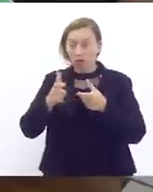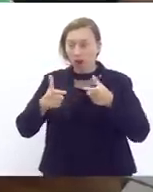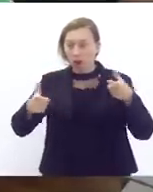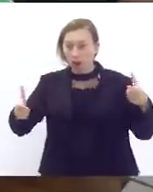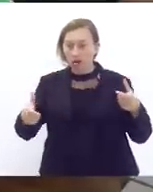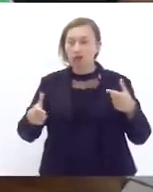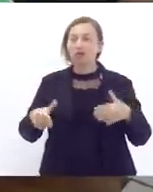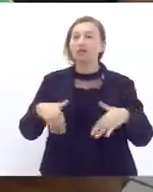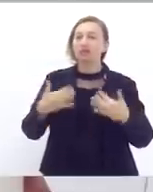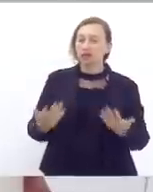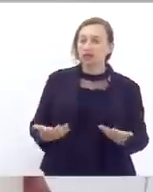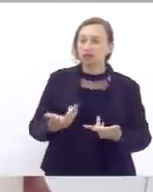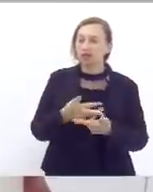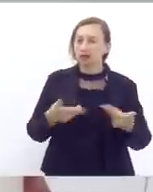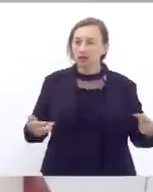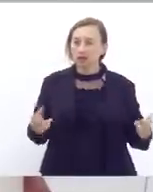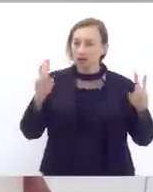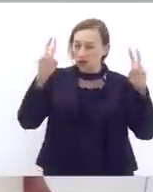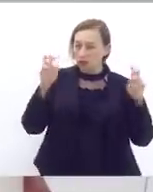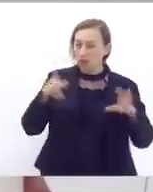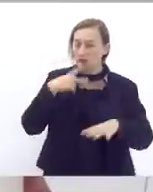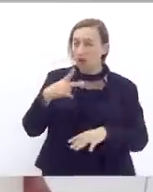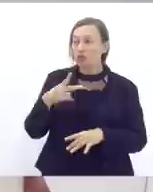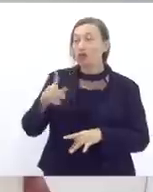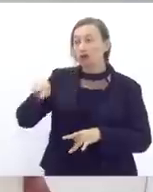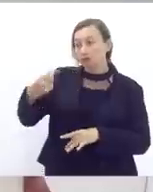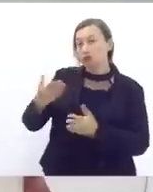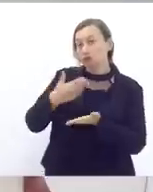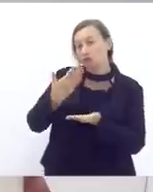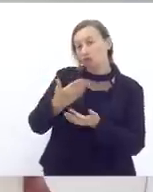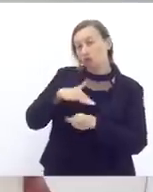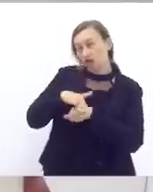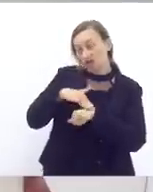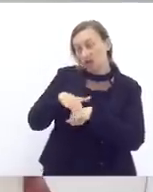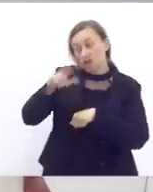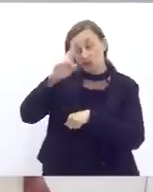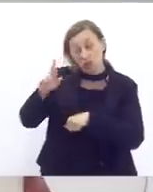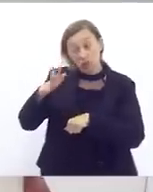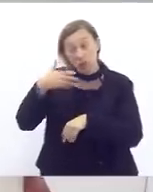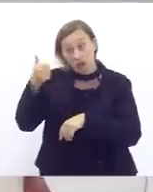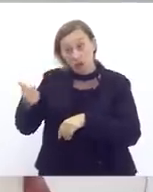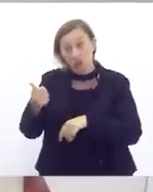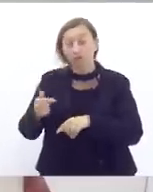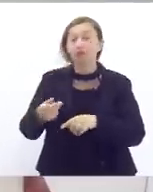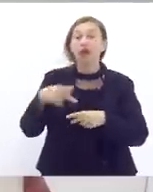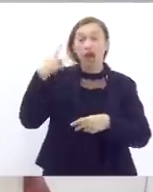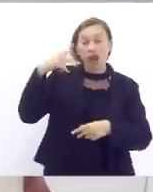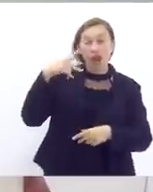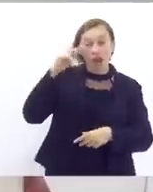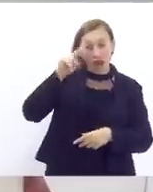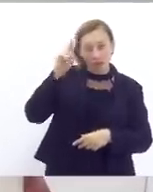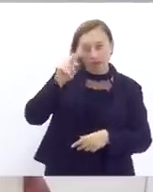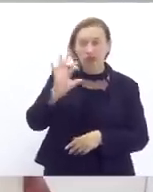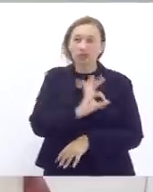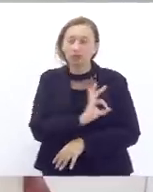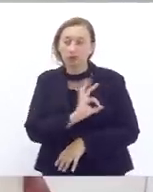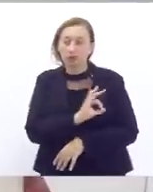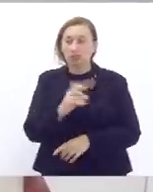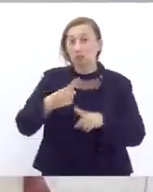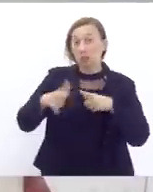uma uma série contemporadas então vou procurar o seguinte poder conversar e lembrando que na polícia tem um problema muito sério